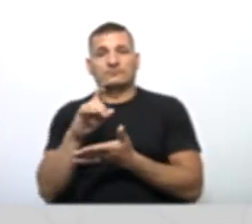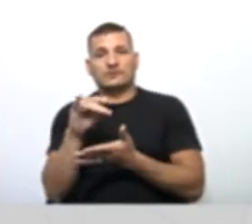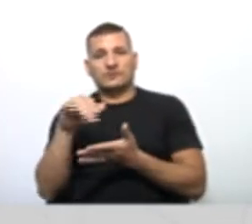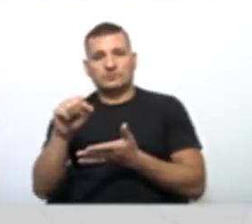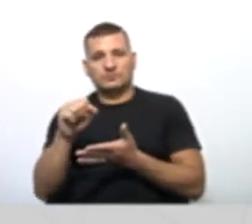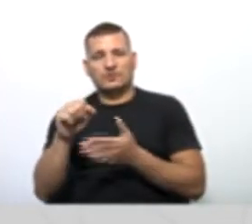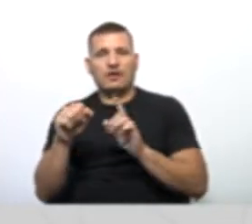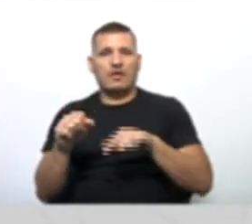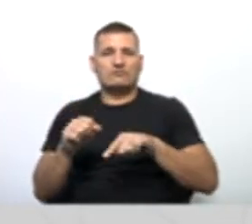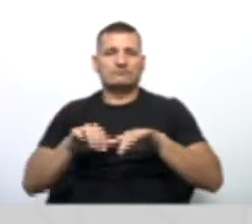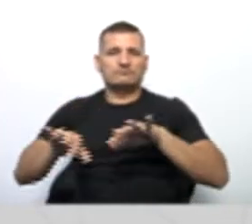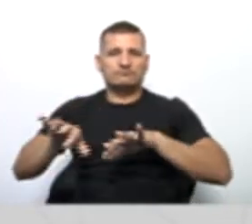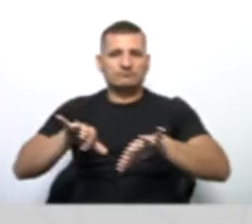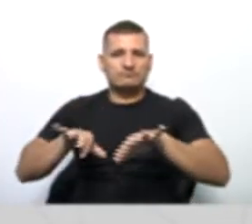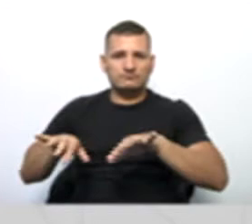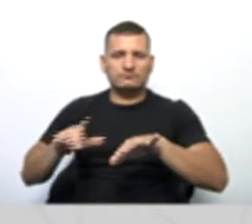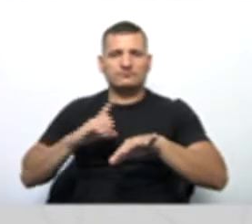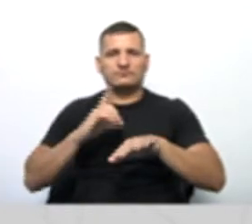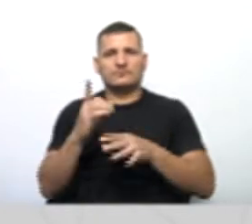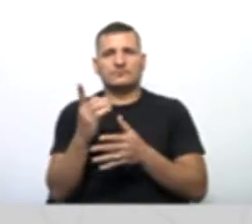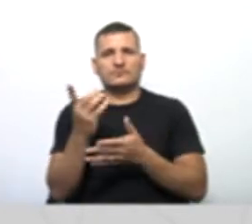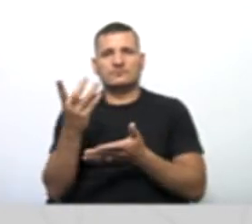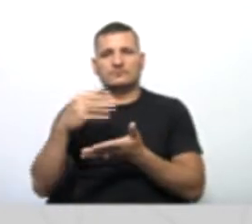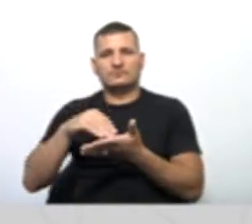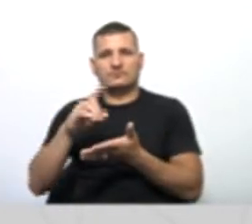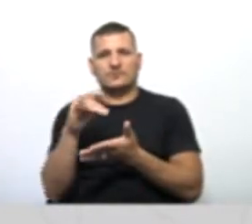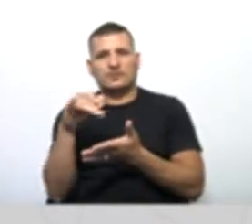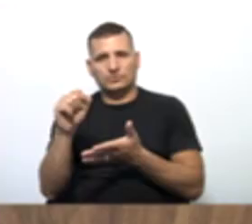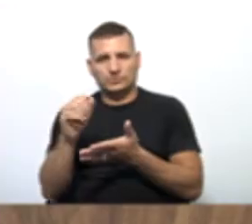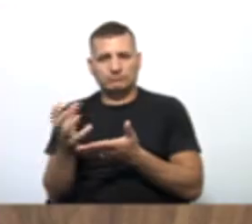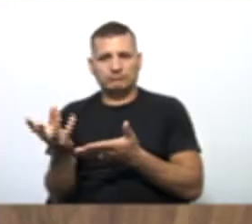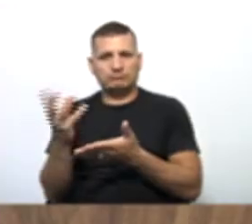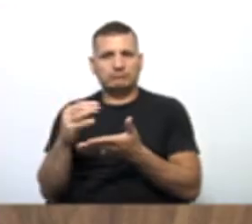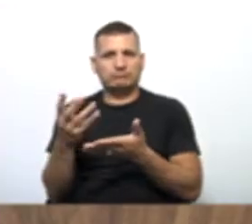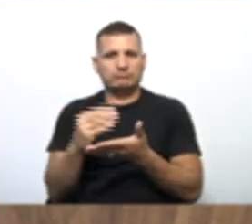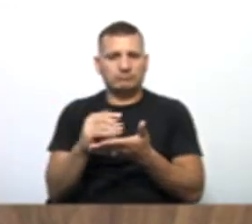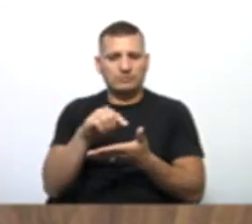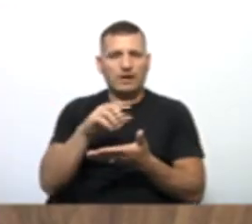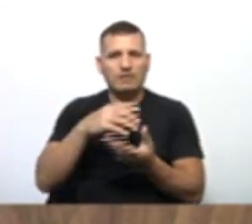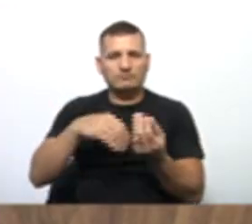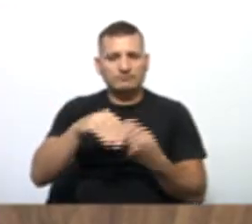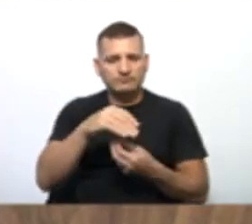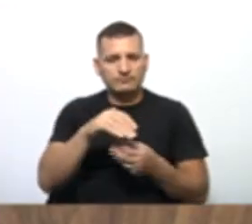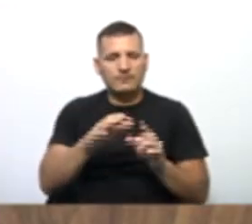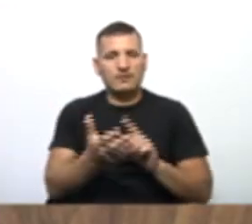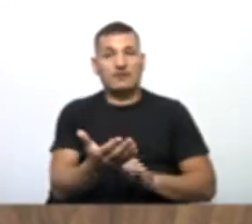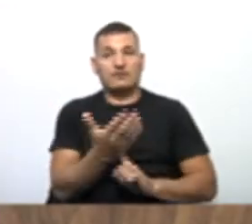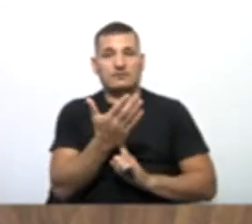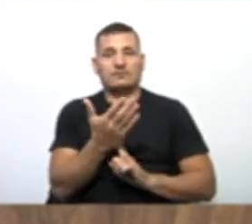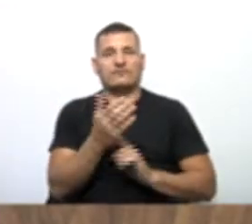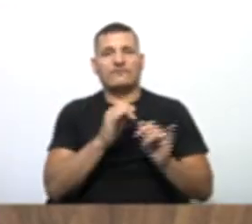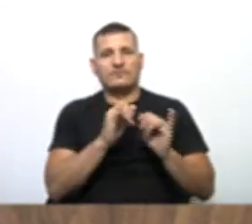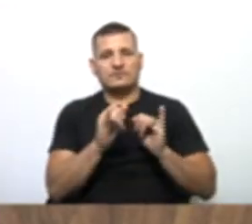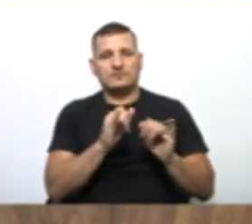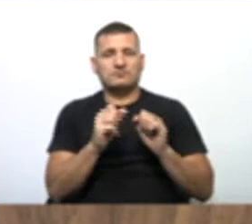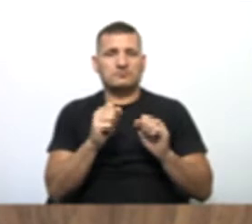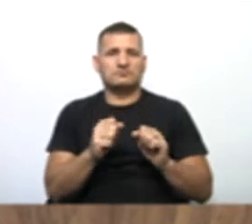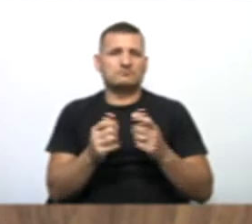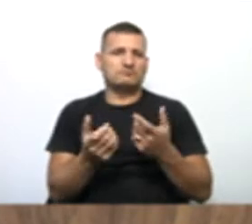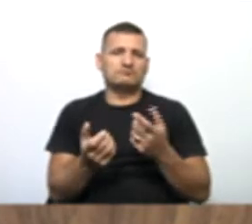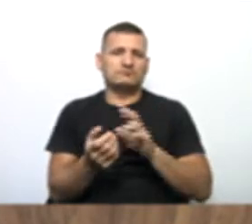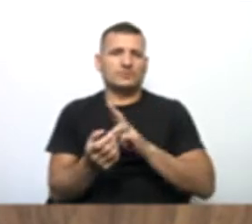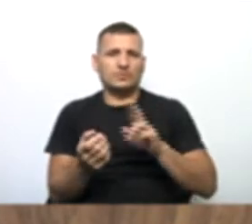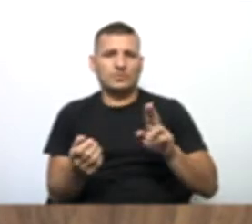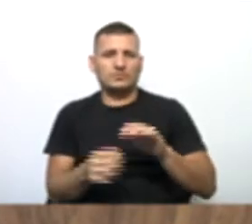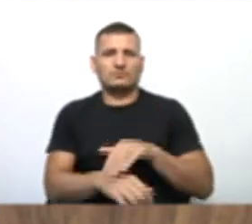tenho dados que, ao ser processado eles vão se tornar informação. Pode ser o nome só da rua, né? É